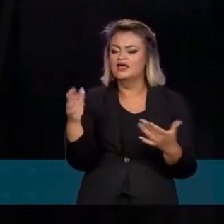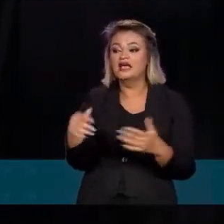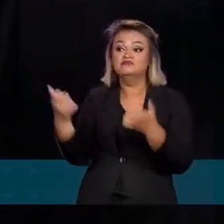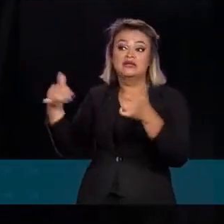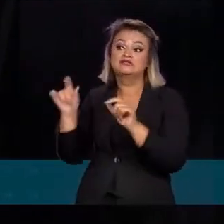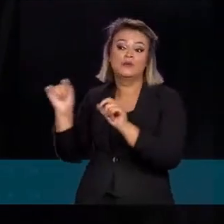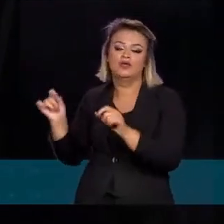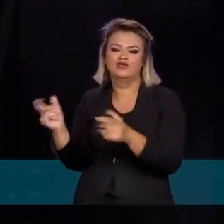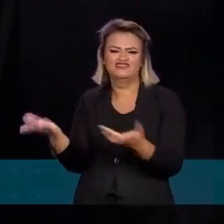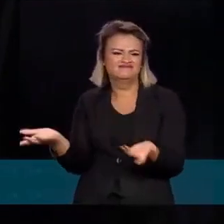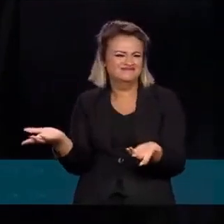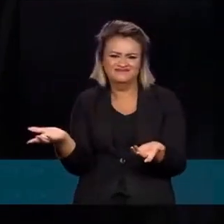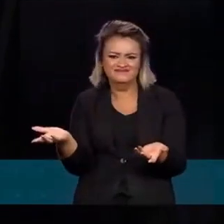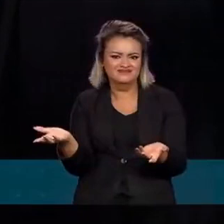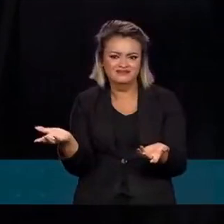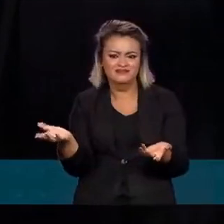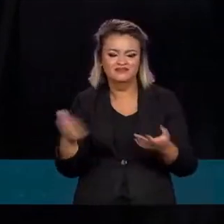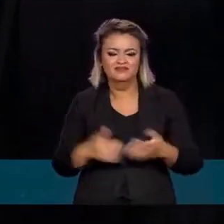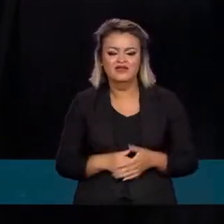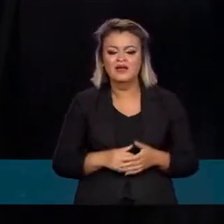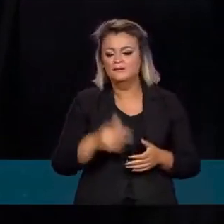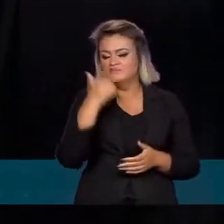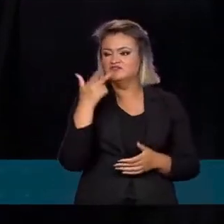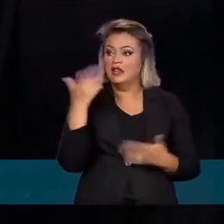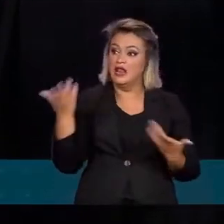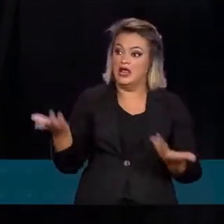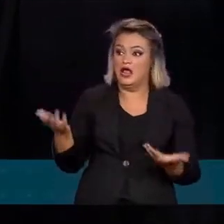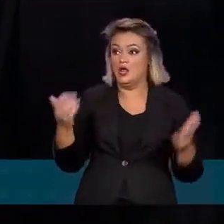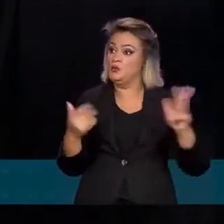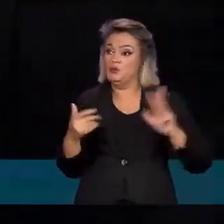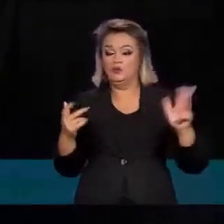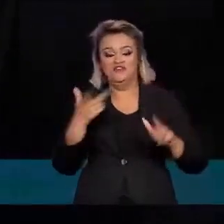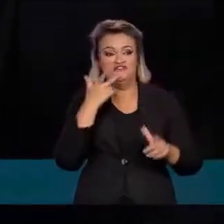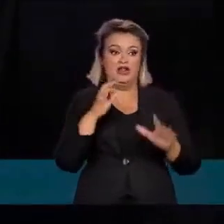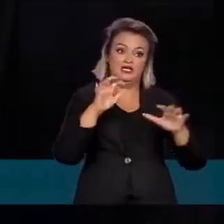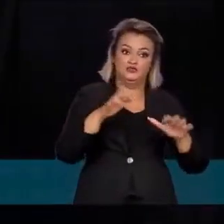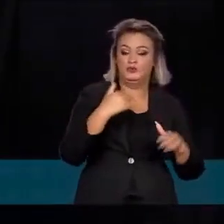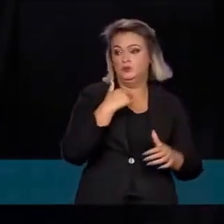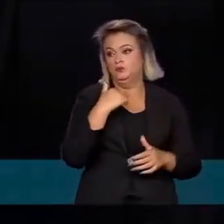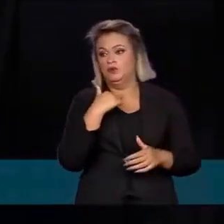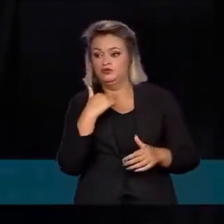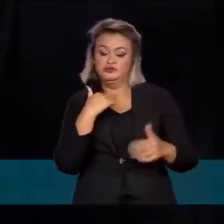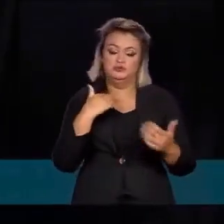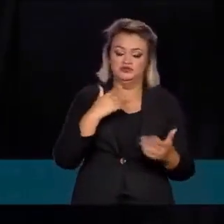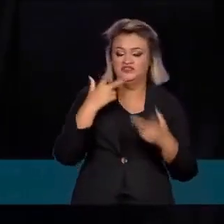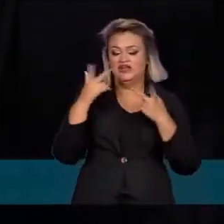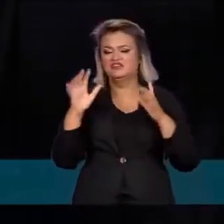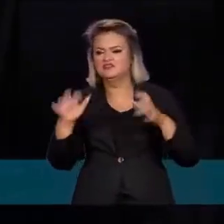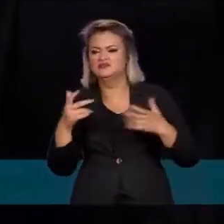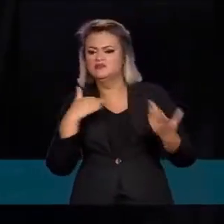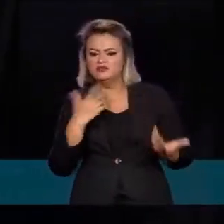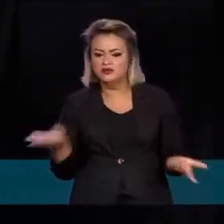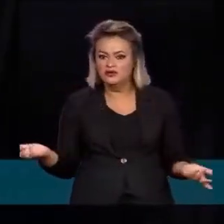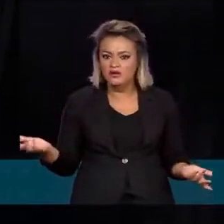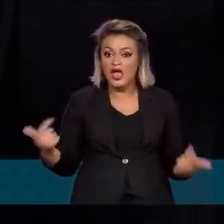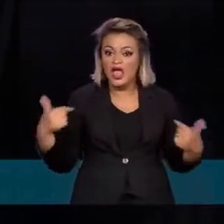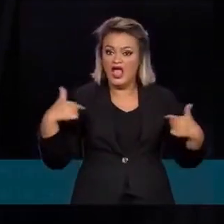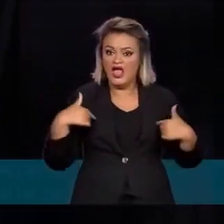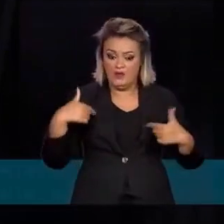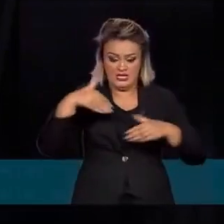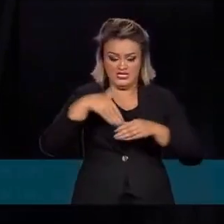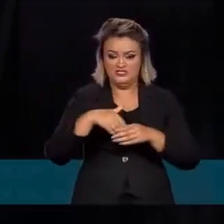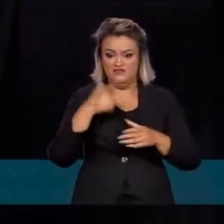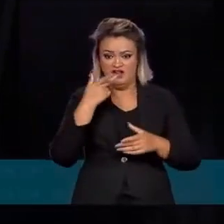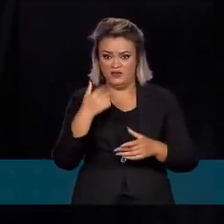brasileira Tem muita gente que fala mas o presidente não pode falar isso o Presidente da República não pode falar olha se eu que fui